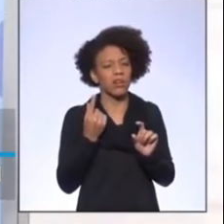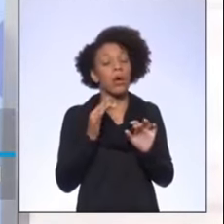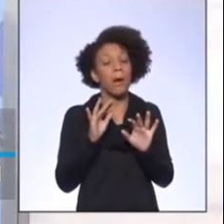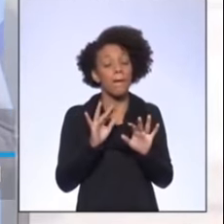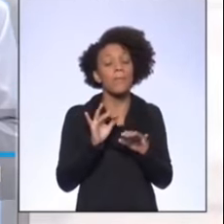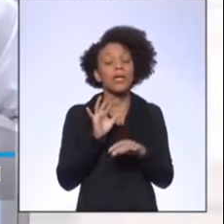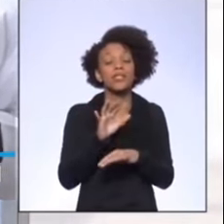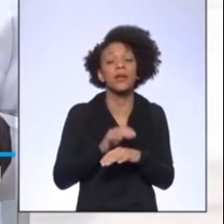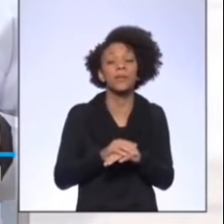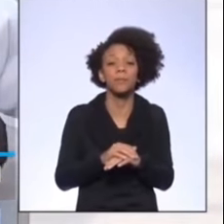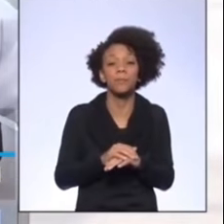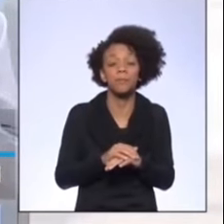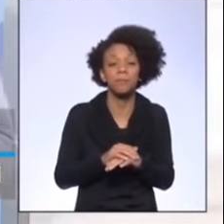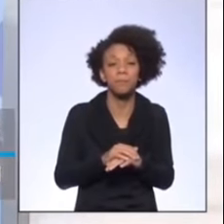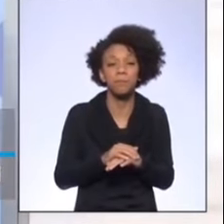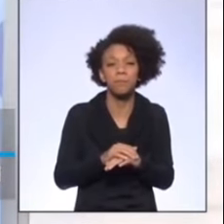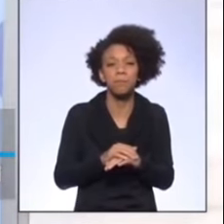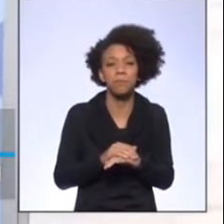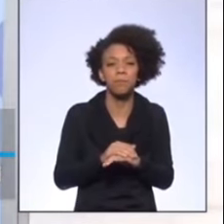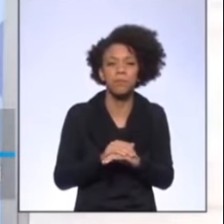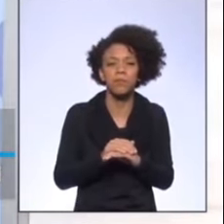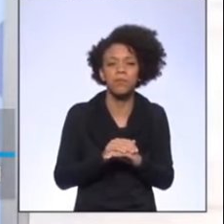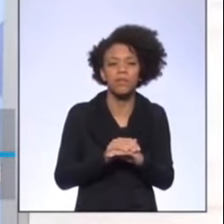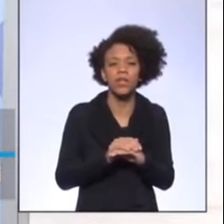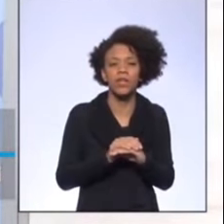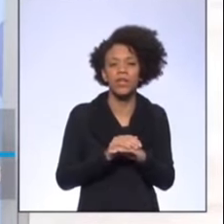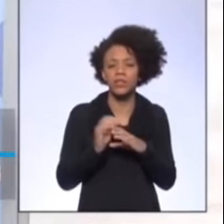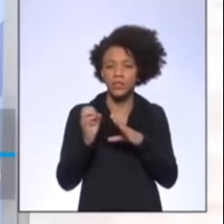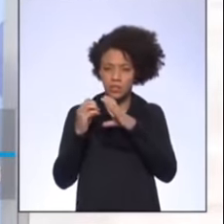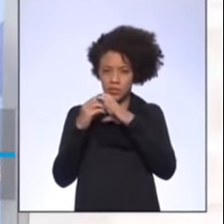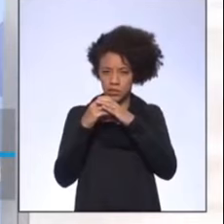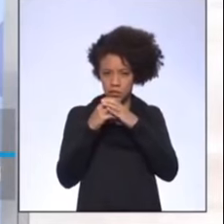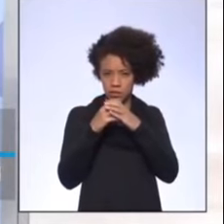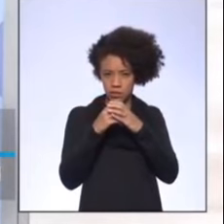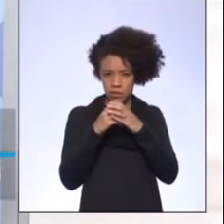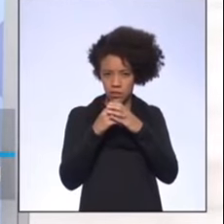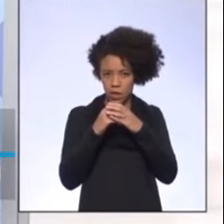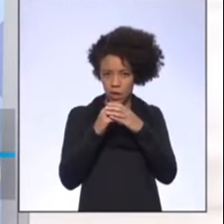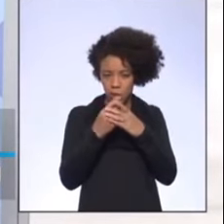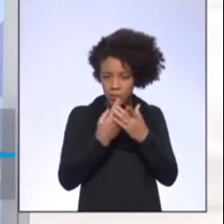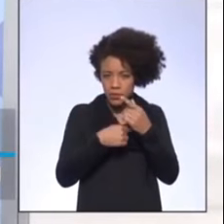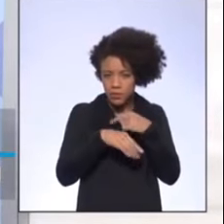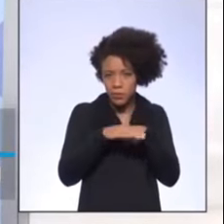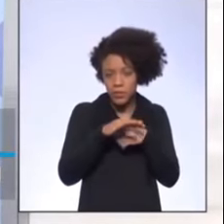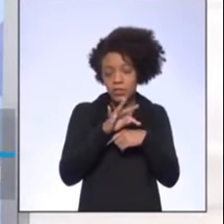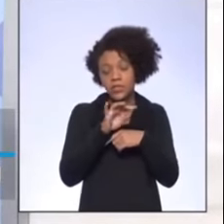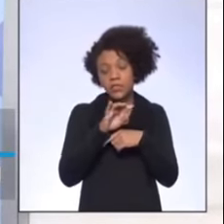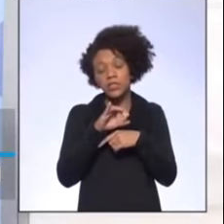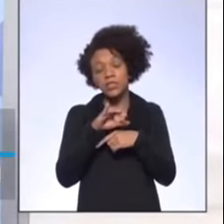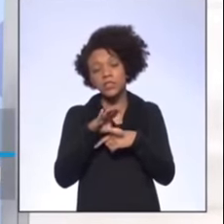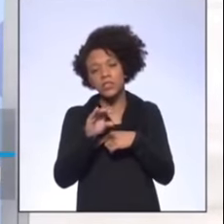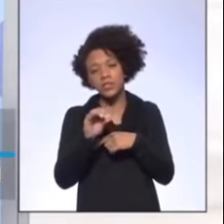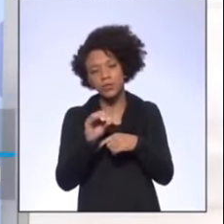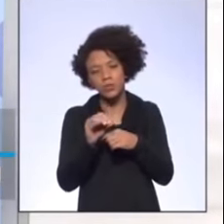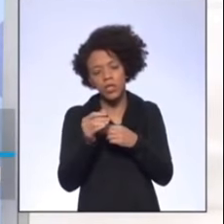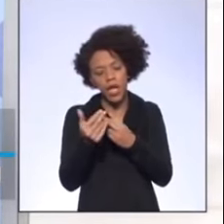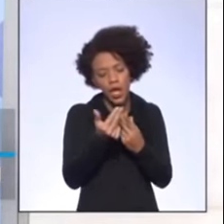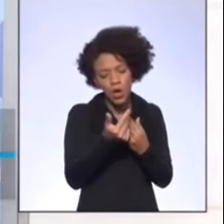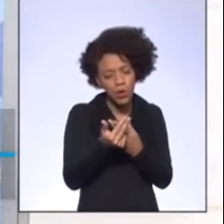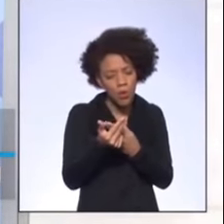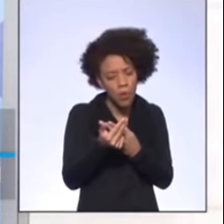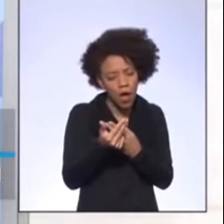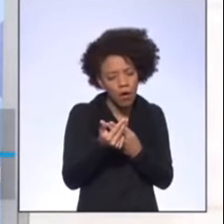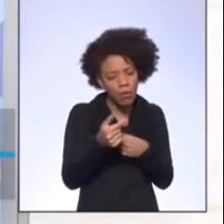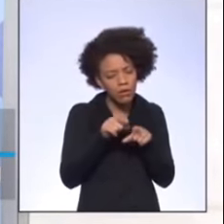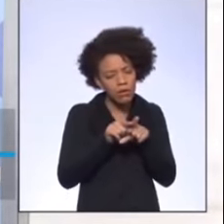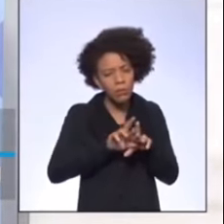Mas é assim, são células... Para formar tecido, são células igualmente